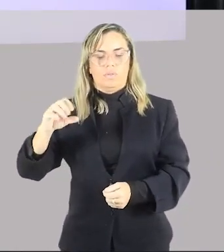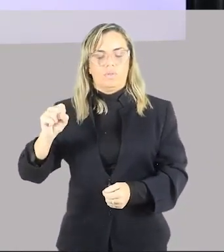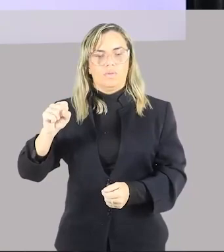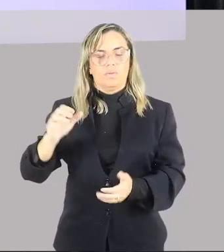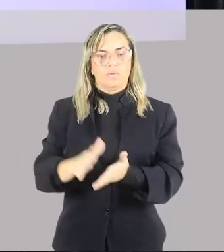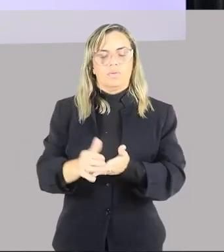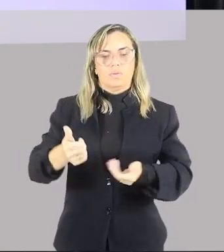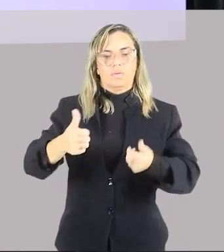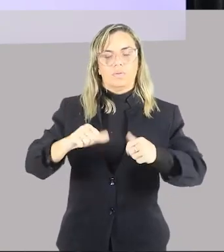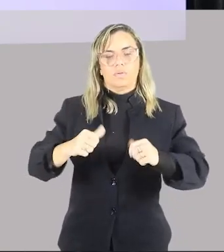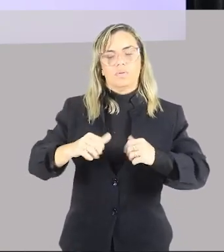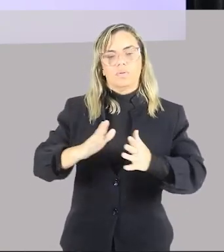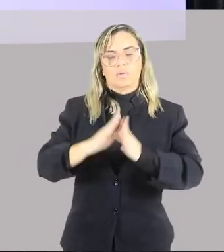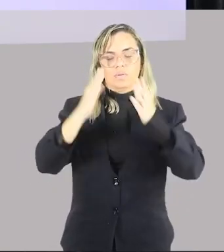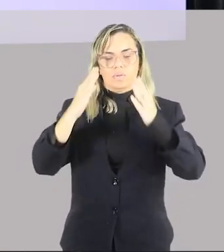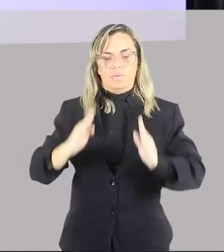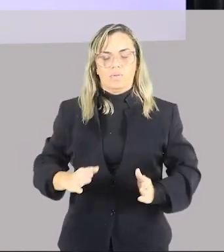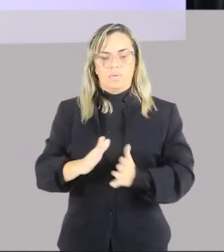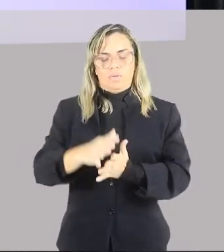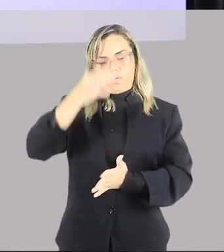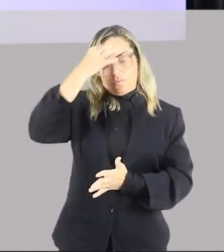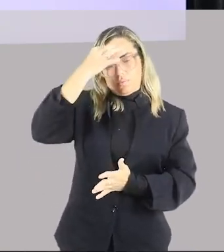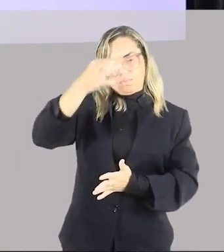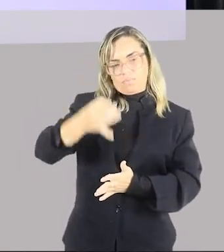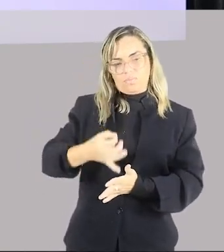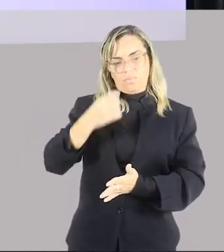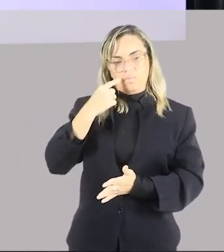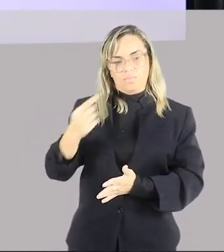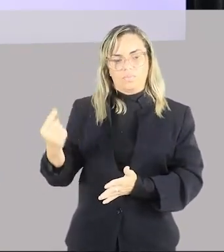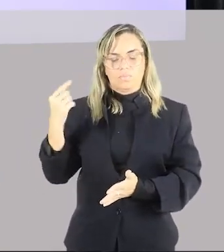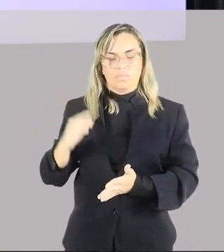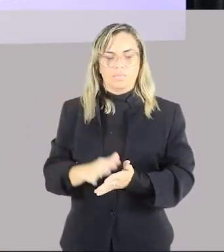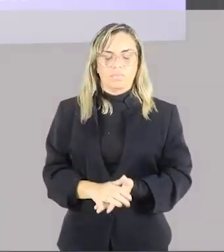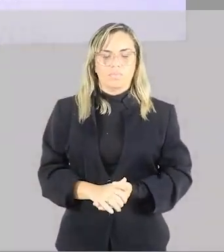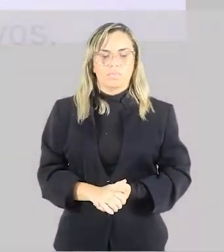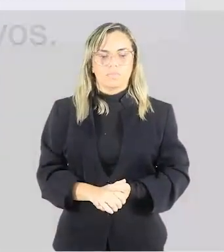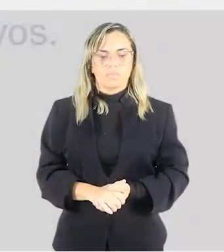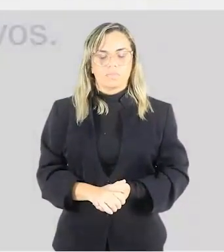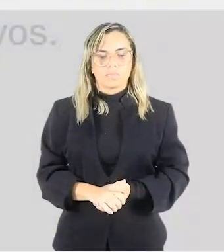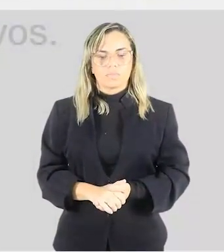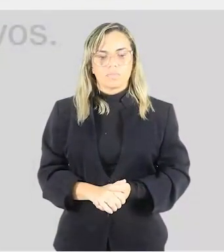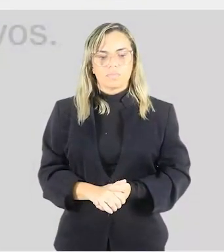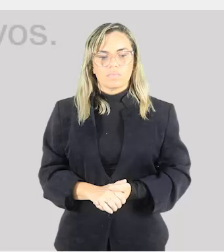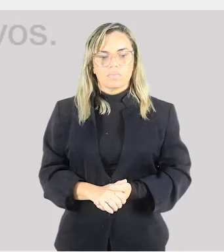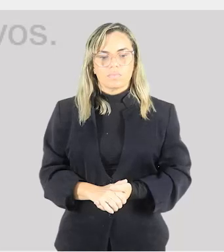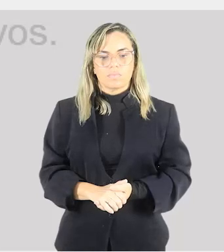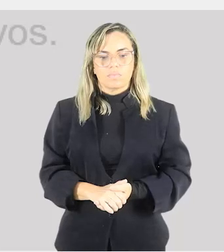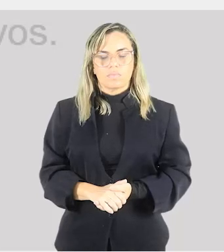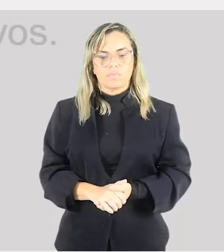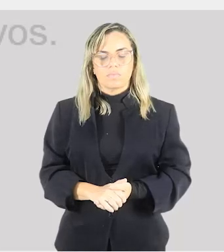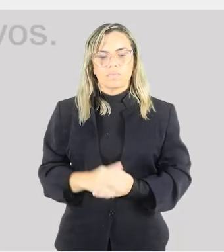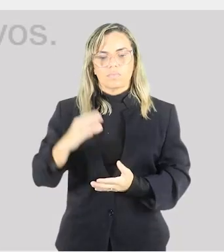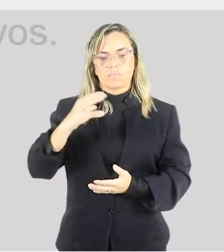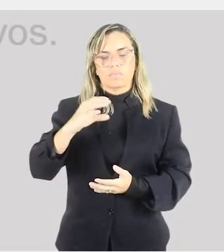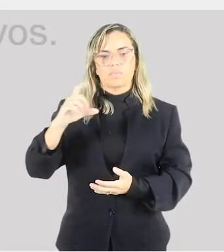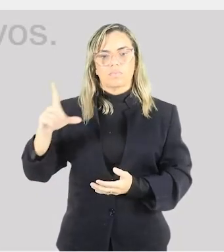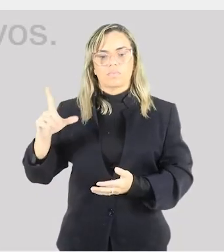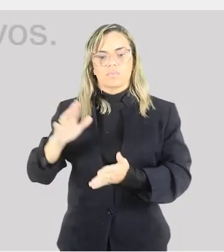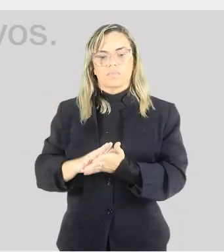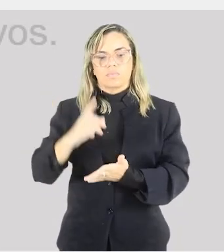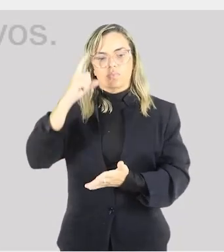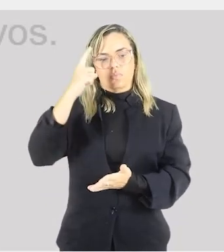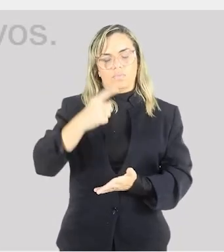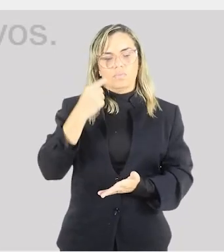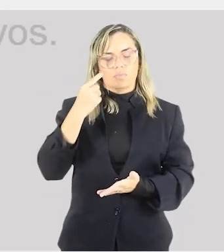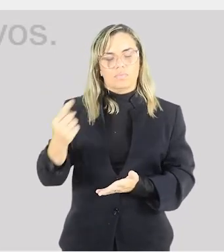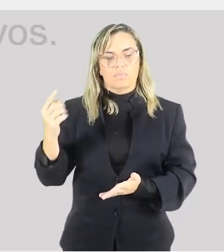de mérito. Eles vão emitir juízos de valor. A classificação quanto à imperatividade do